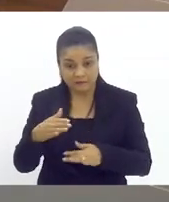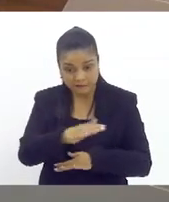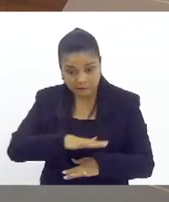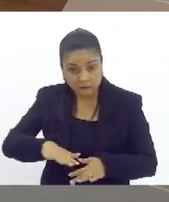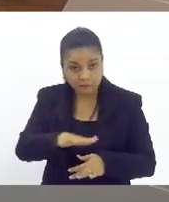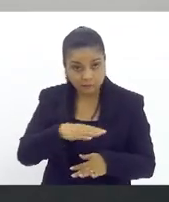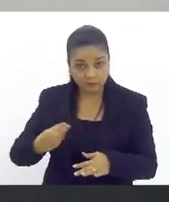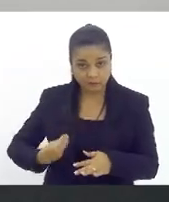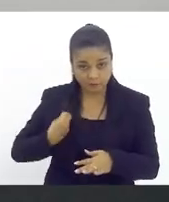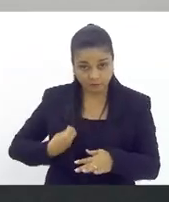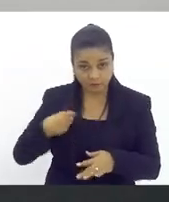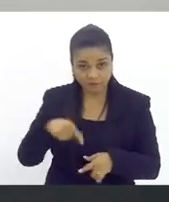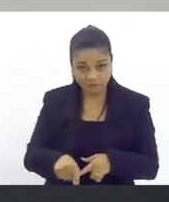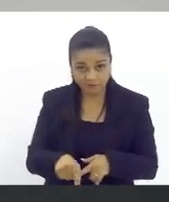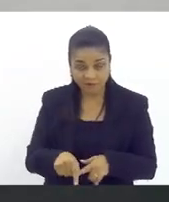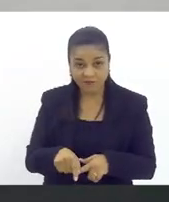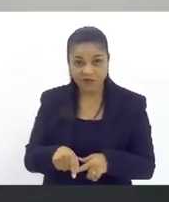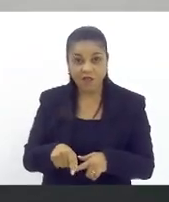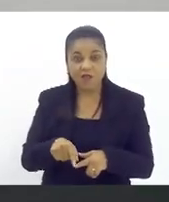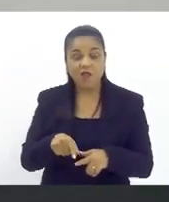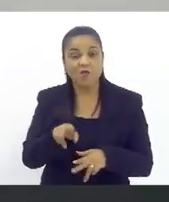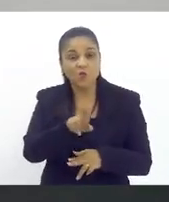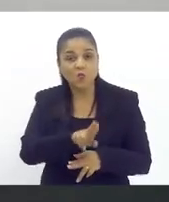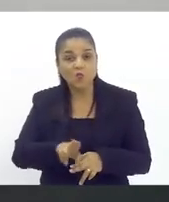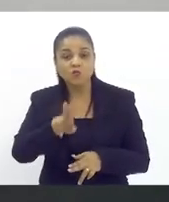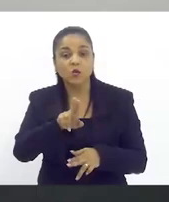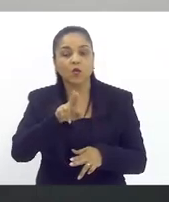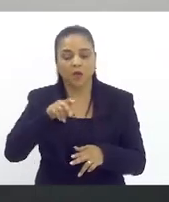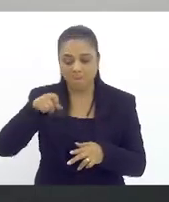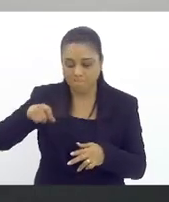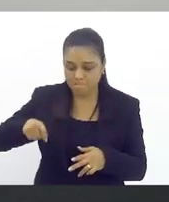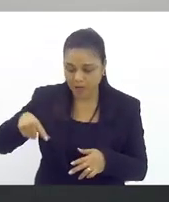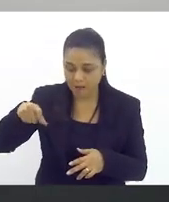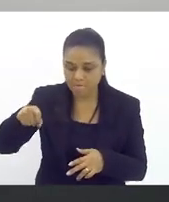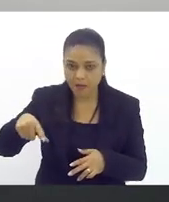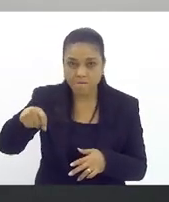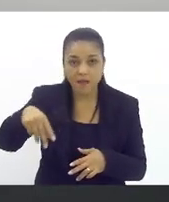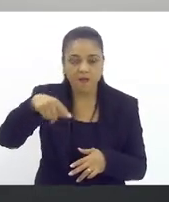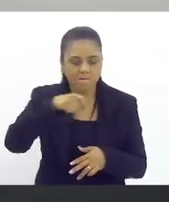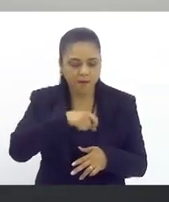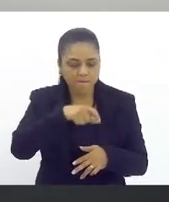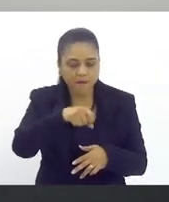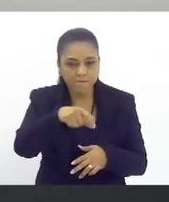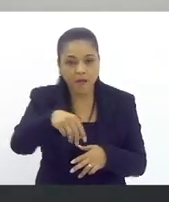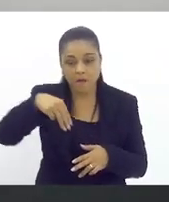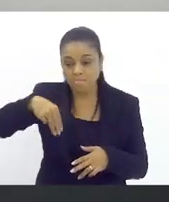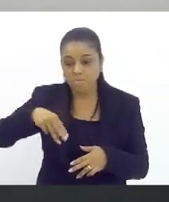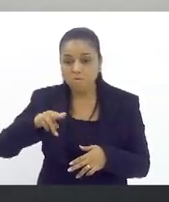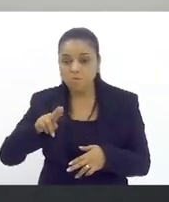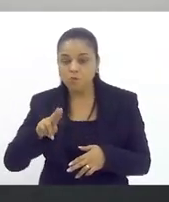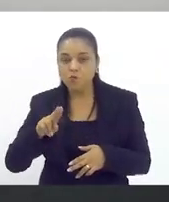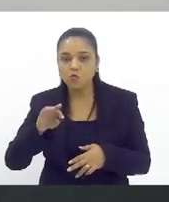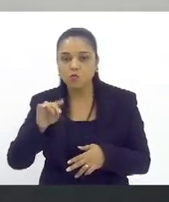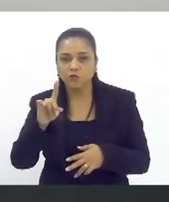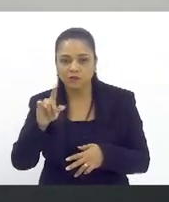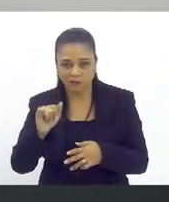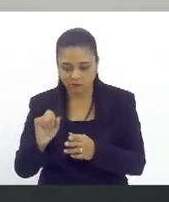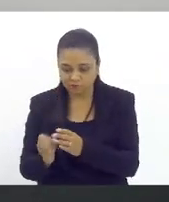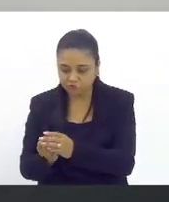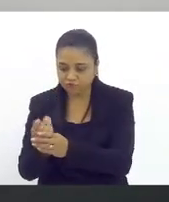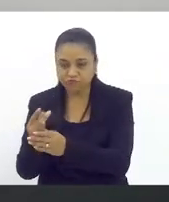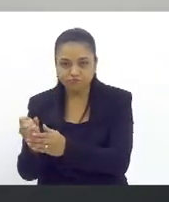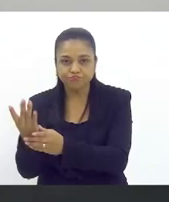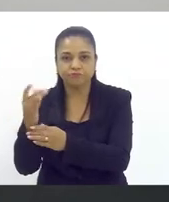mais adequado que a gente utilize as mudas aqui produzidas para o reflorestamento muito bem